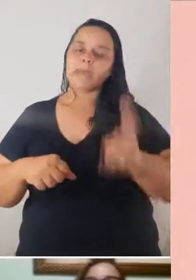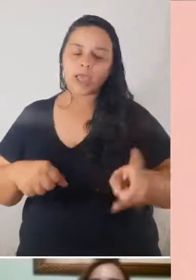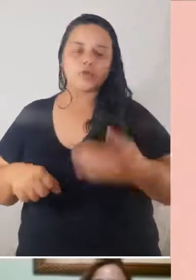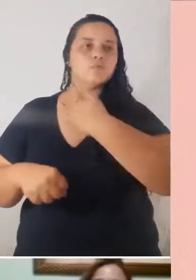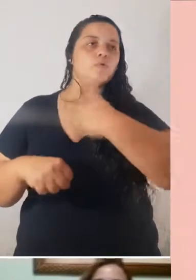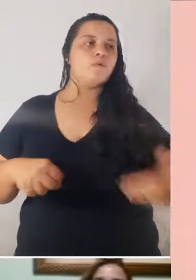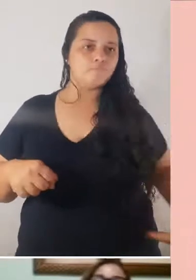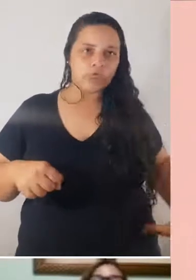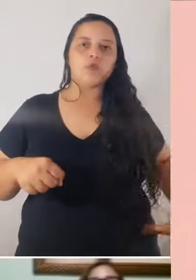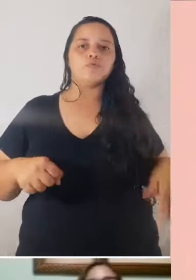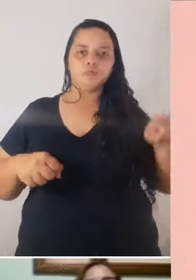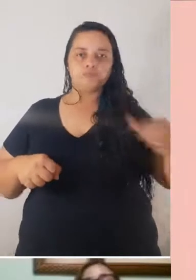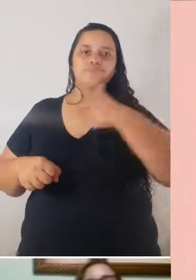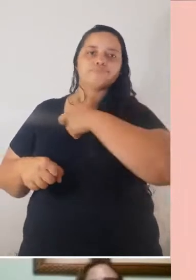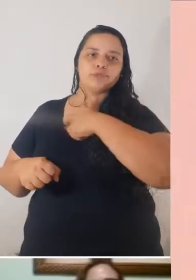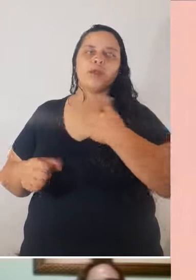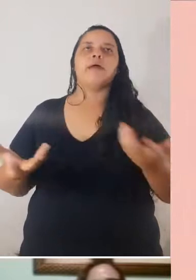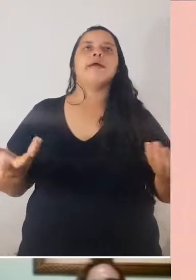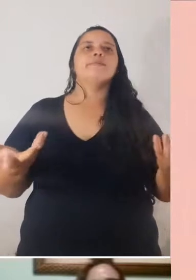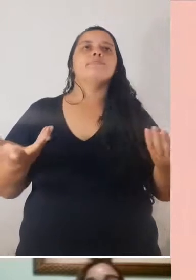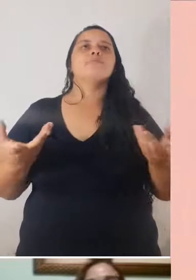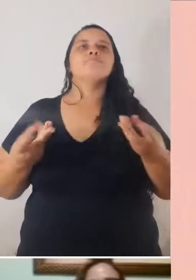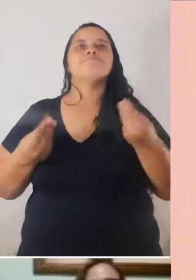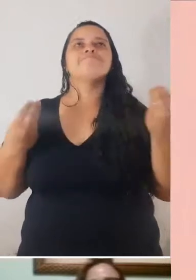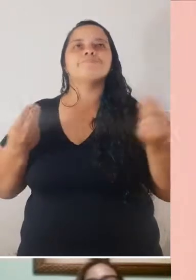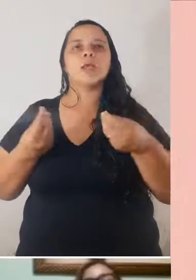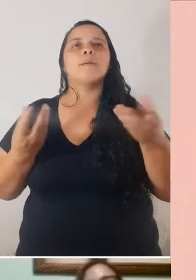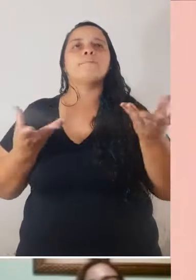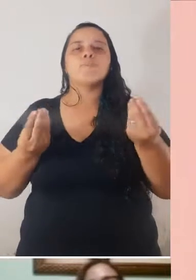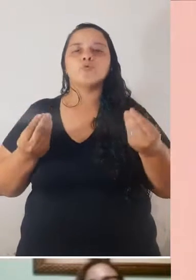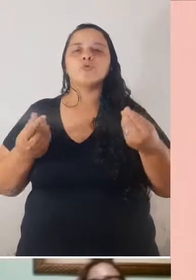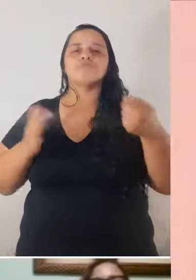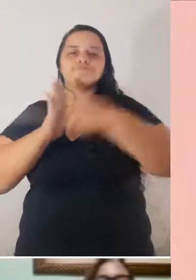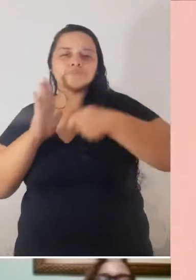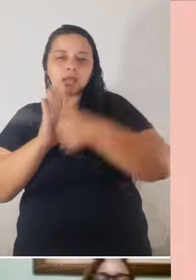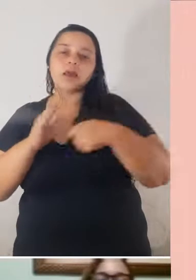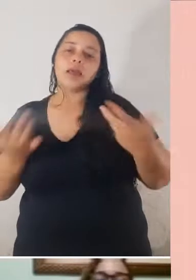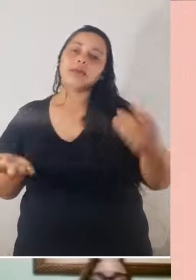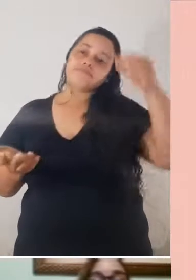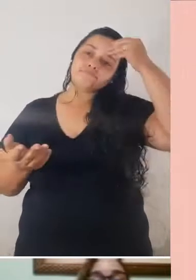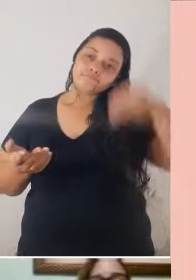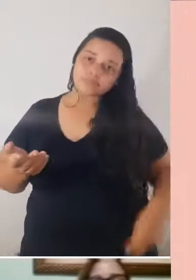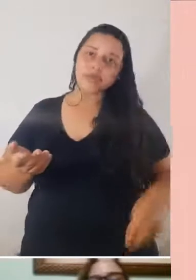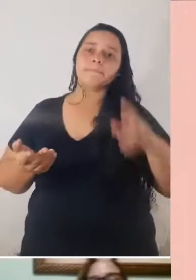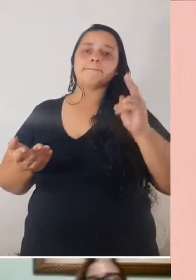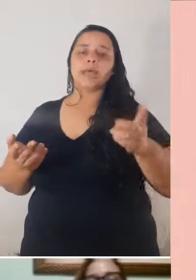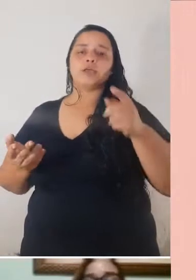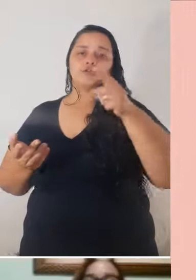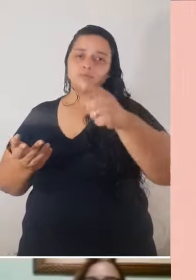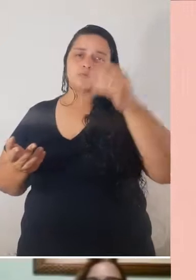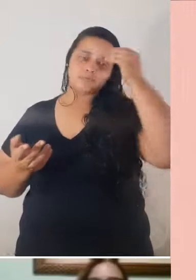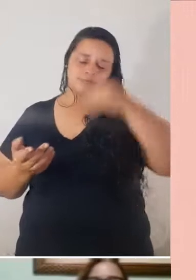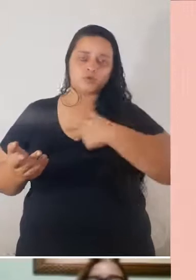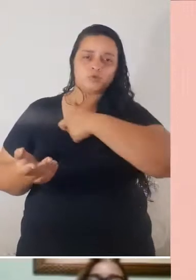estava muito desgastado, ele desiste de concorrer às eleições e passa a apoiar Eurico Gaspar Dutra, do